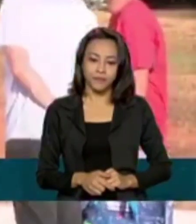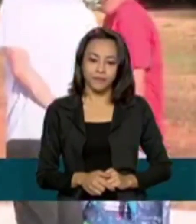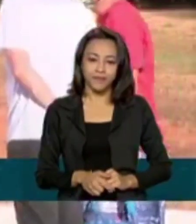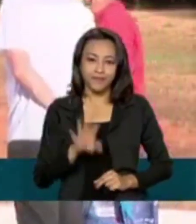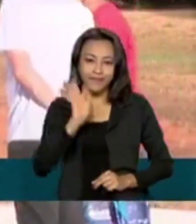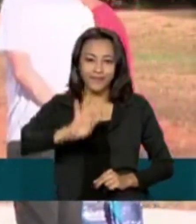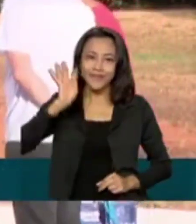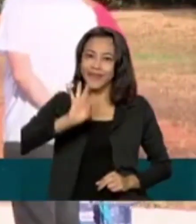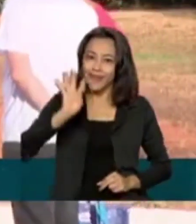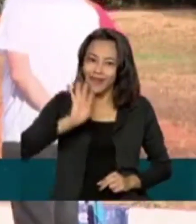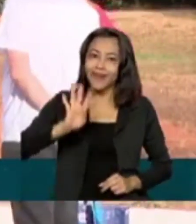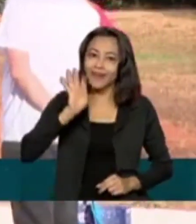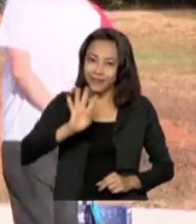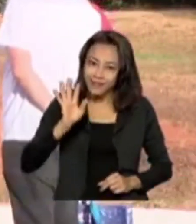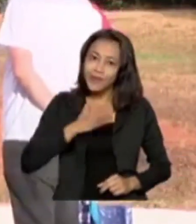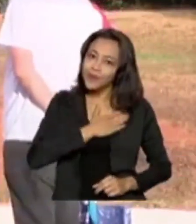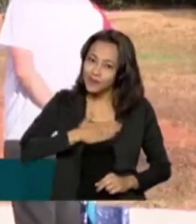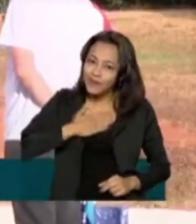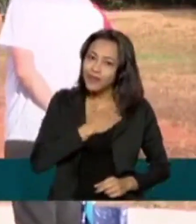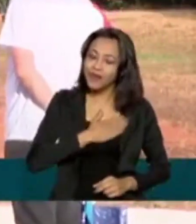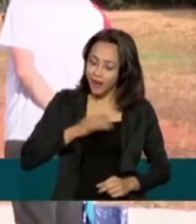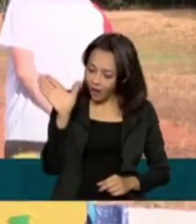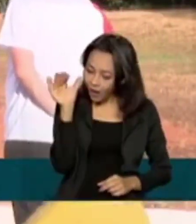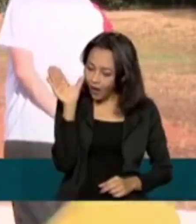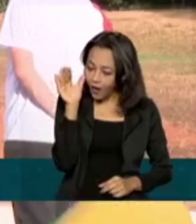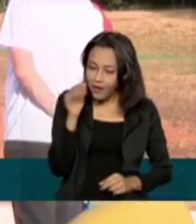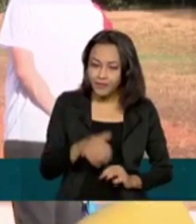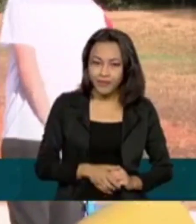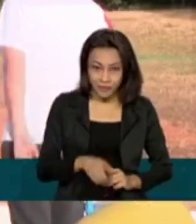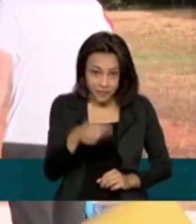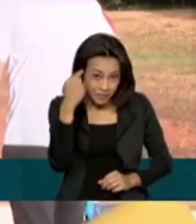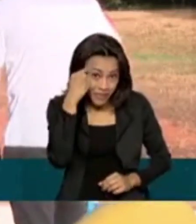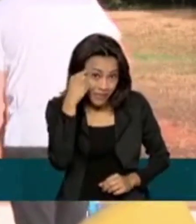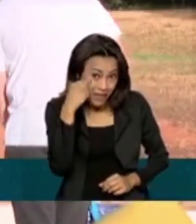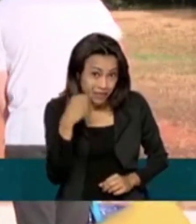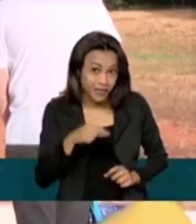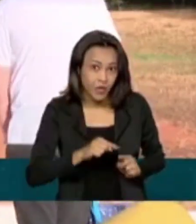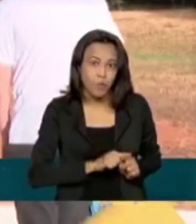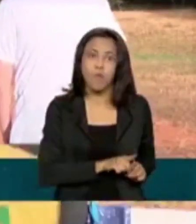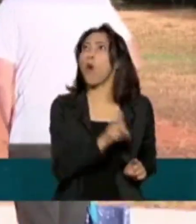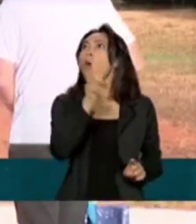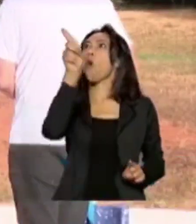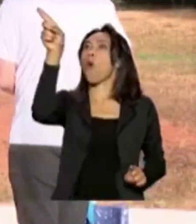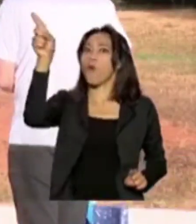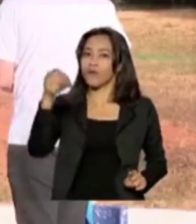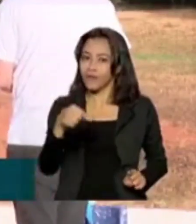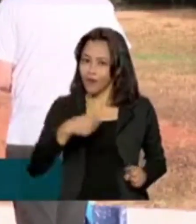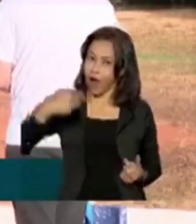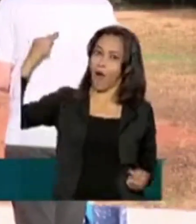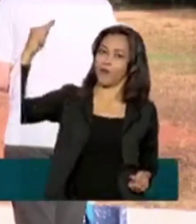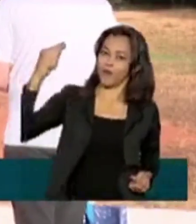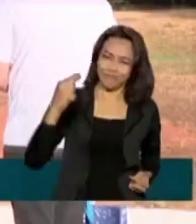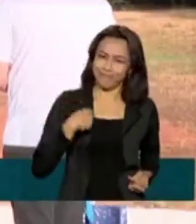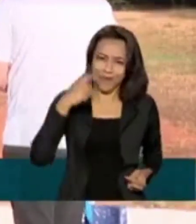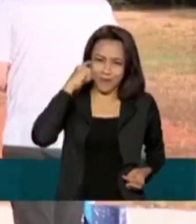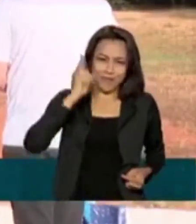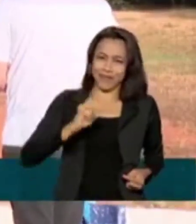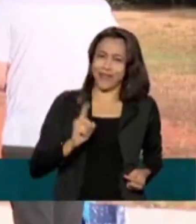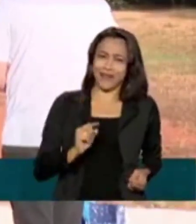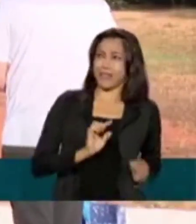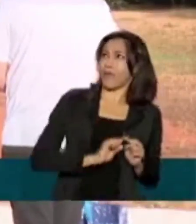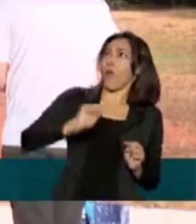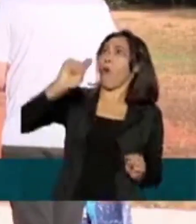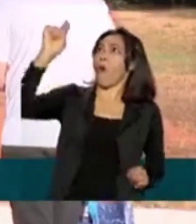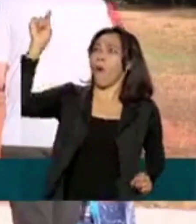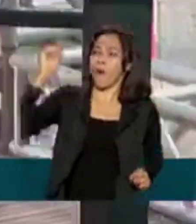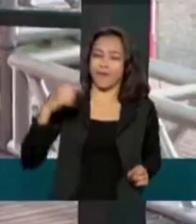Legal pra caramba, velho. Gostei muito. Você imaginava que seria tão alto do jeito que foi? Não imaginava que seria